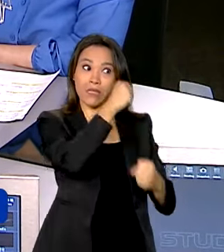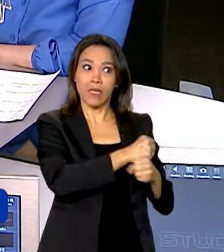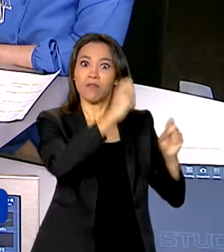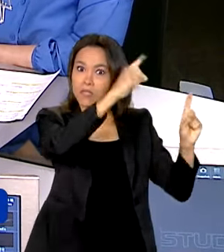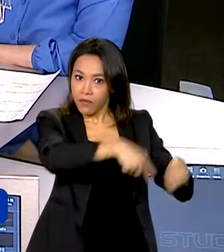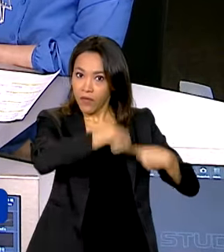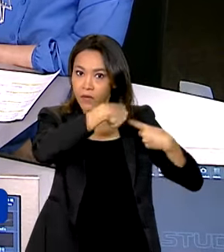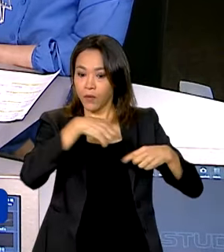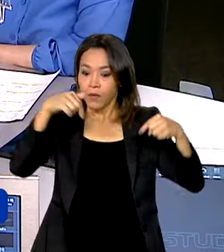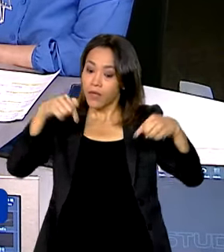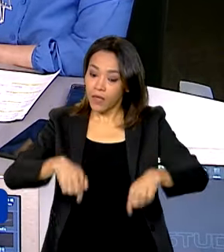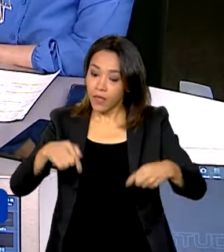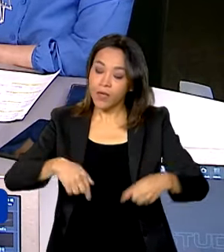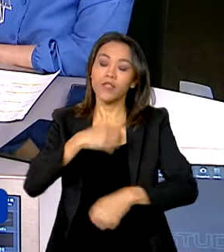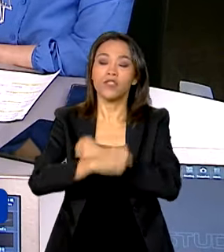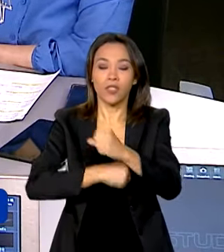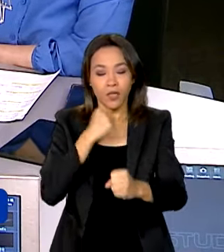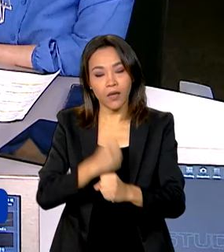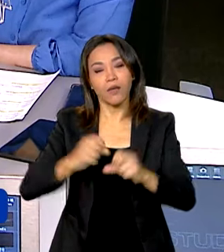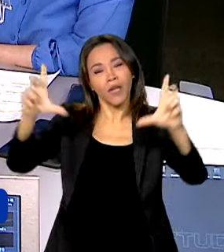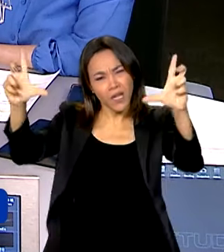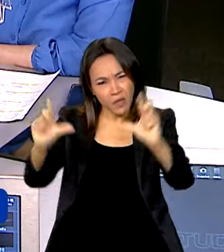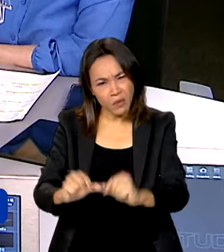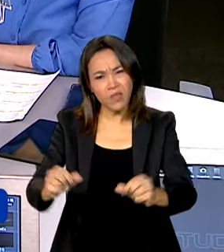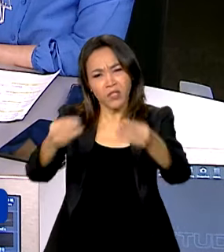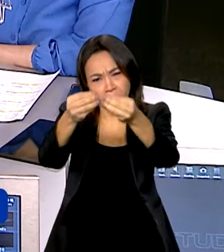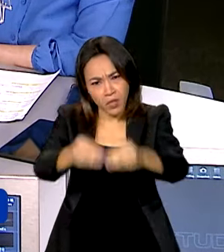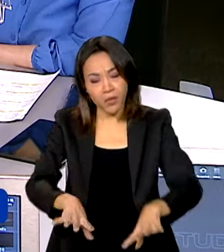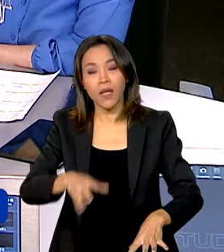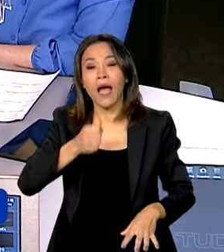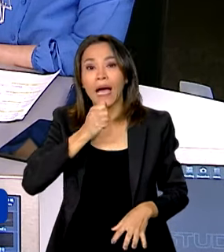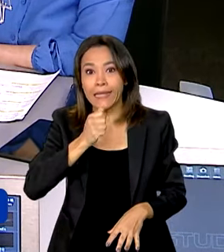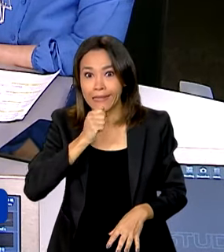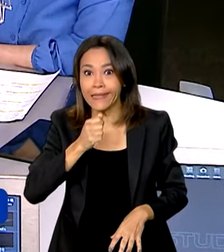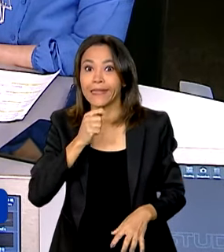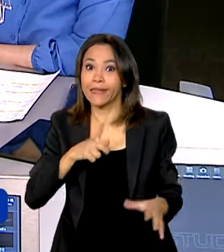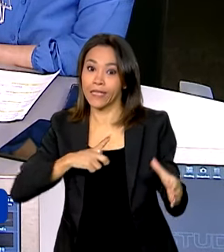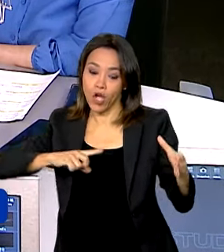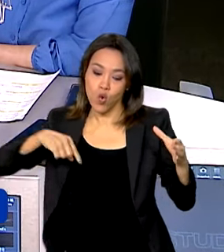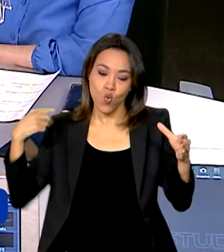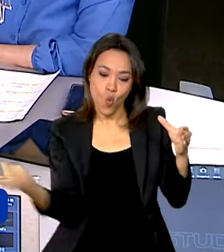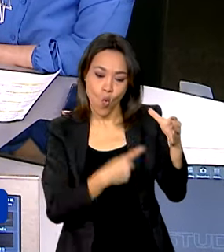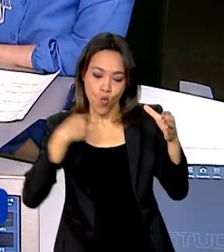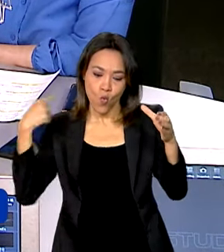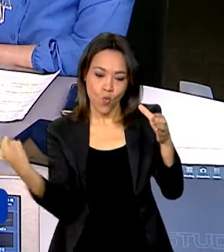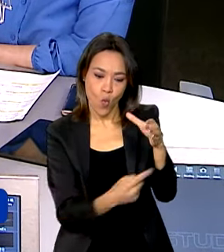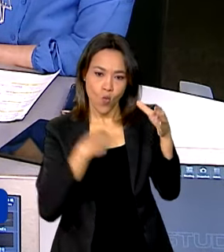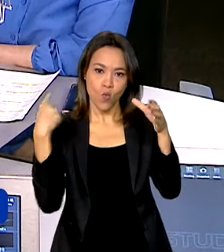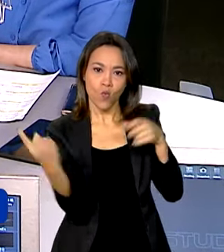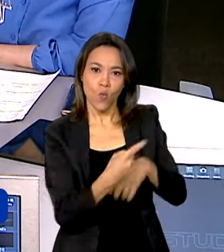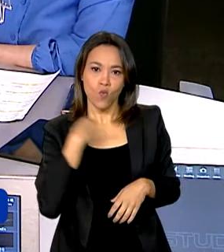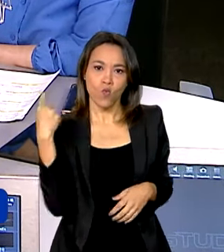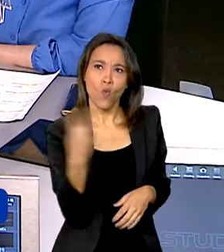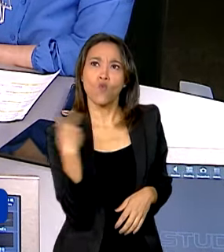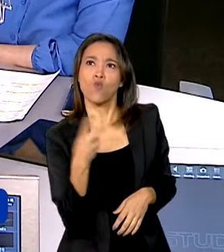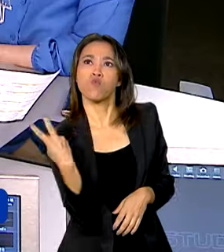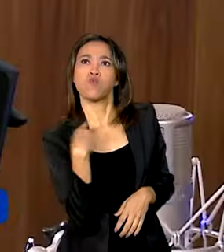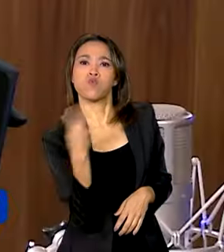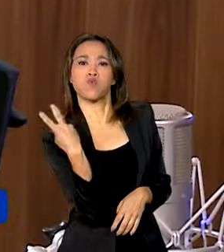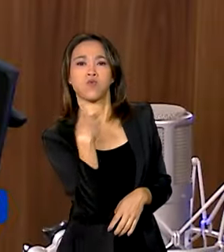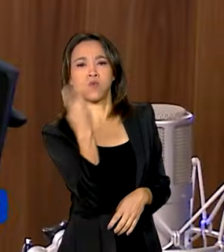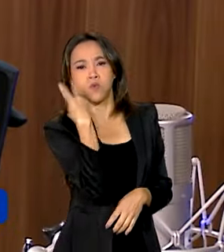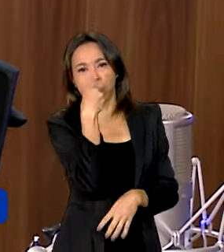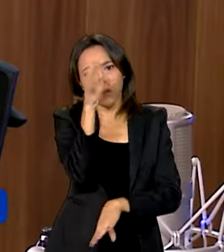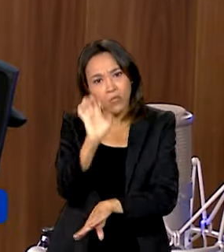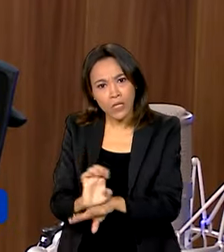de impacto obviamente que o eí vai se repetir tá tendo uma transição agora do eí pro lanin o lanino ele impactou muito no Rio Grande do